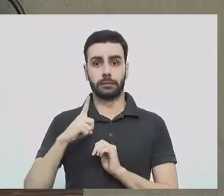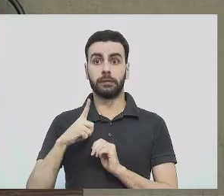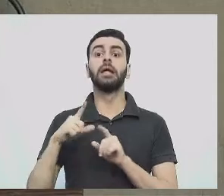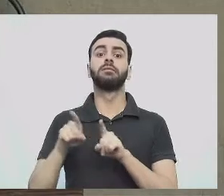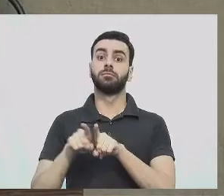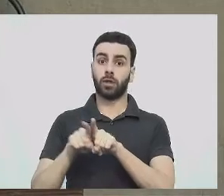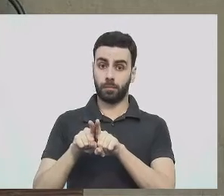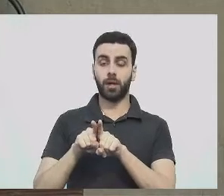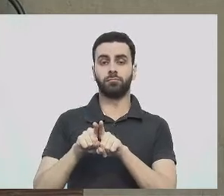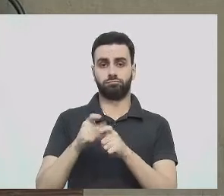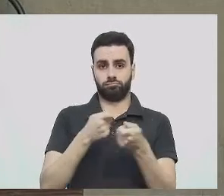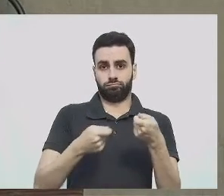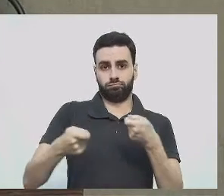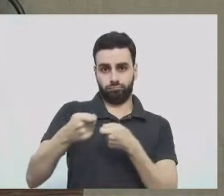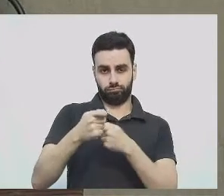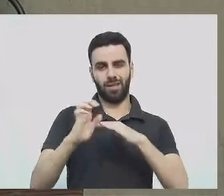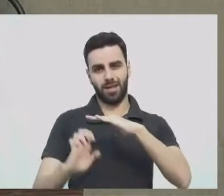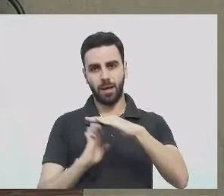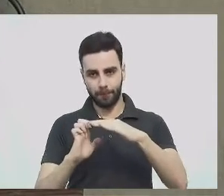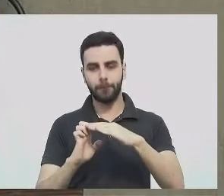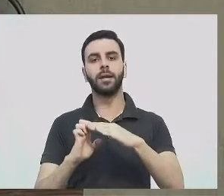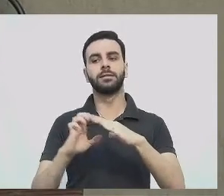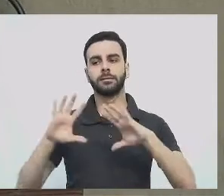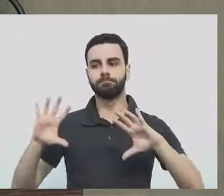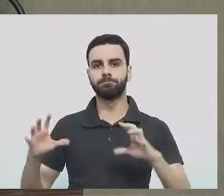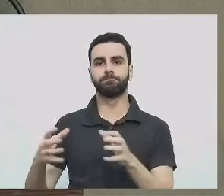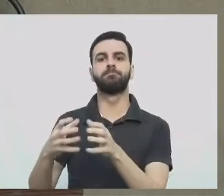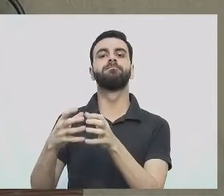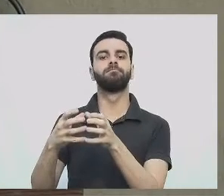empresários, para fazer parte desse grupo